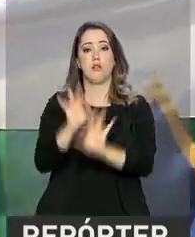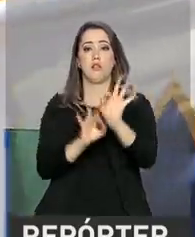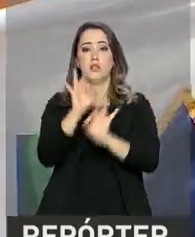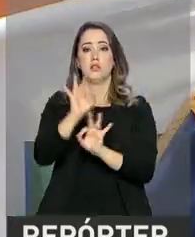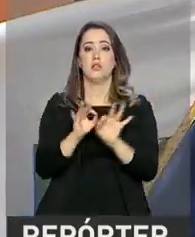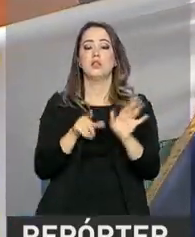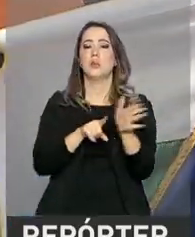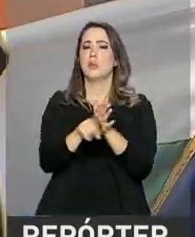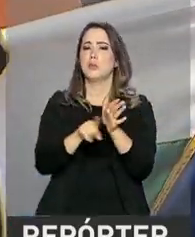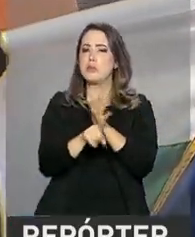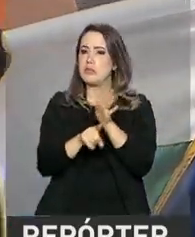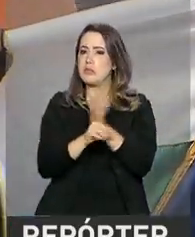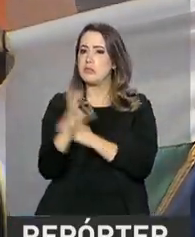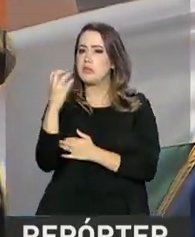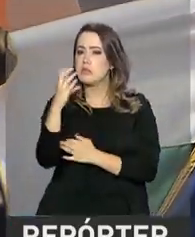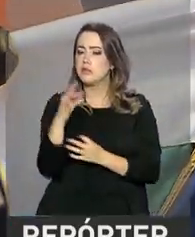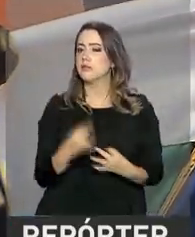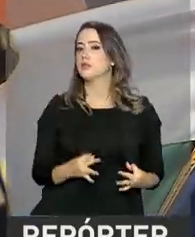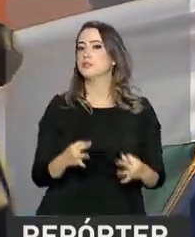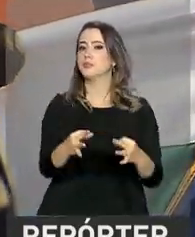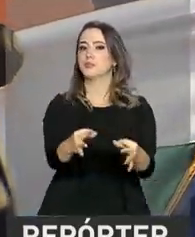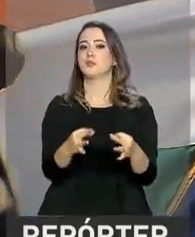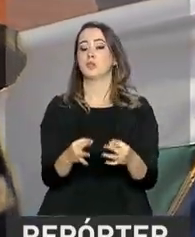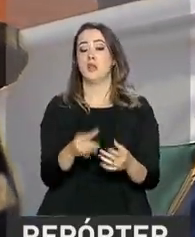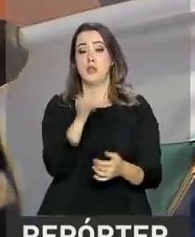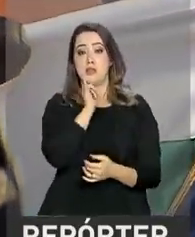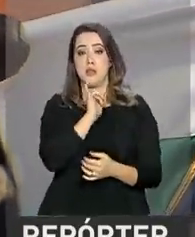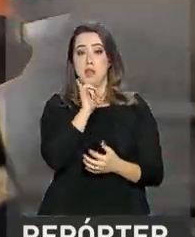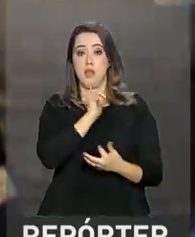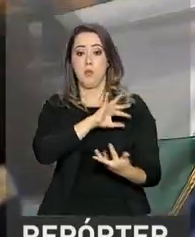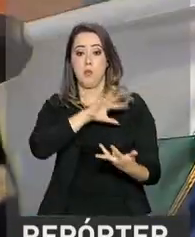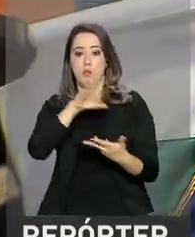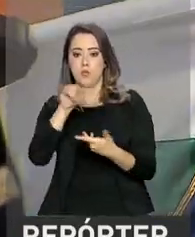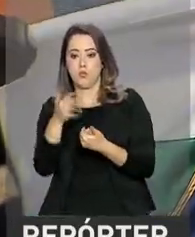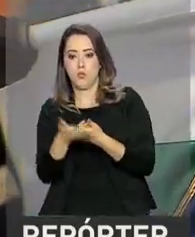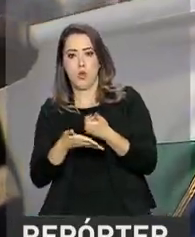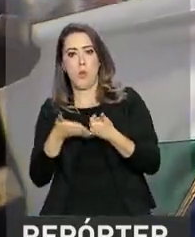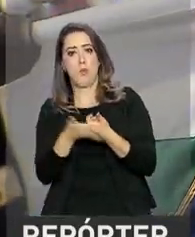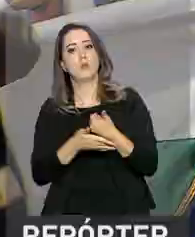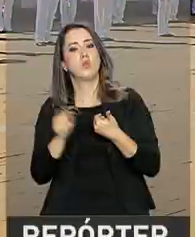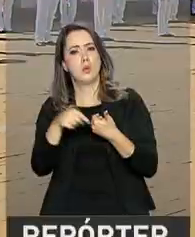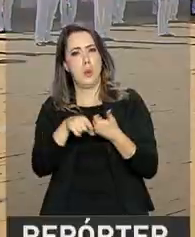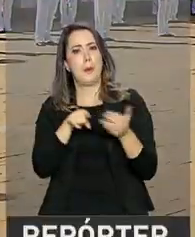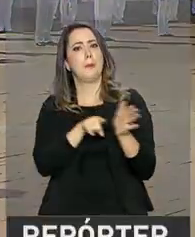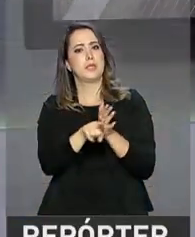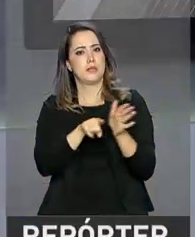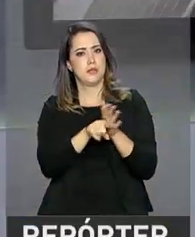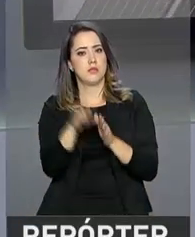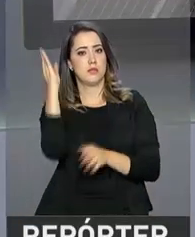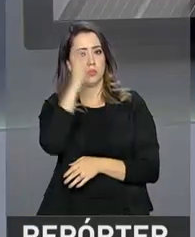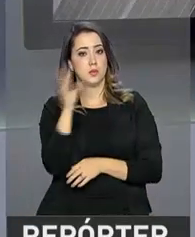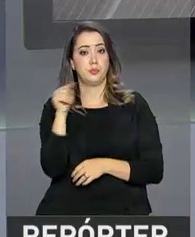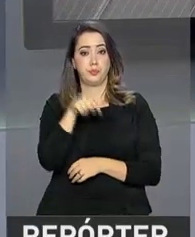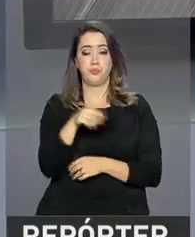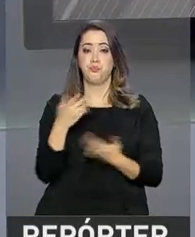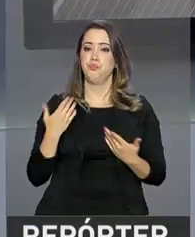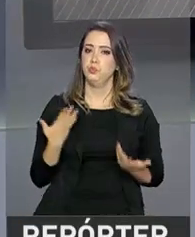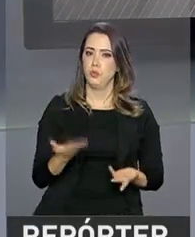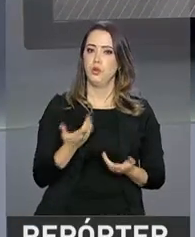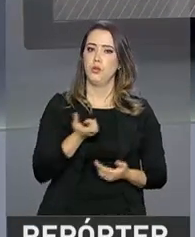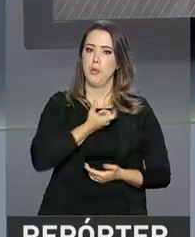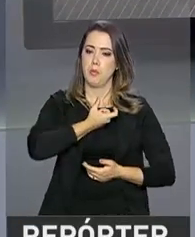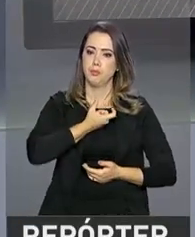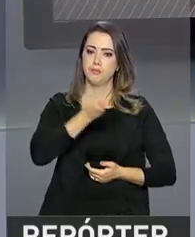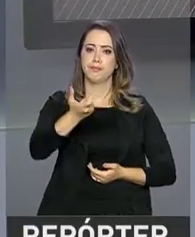científico e tecnológico, como as pesquisas do Brasil na Antártica. Na cerimônia também foram entregues medalhas da Ordem do Mérito